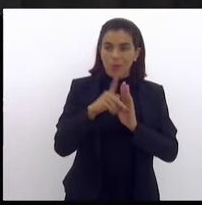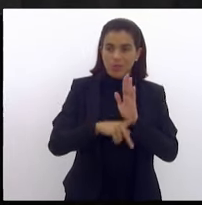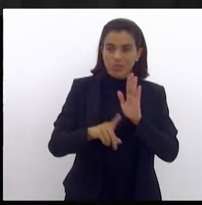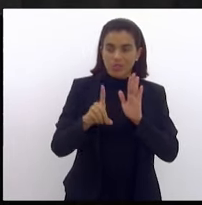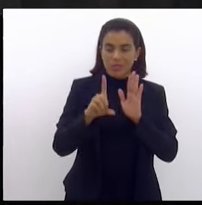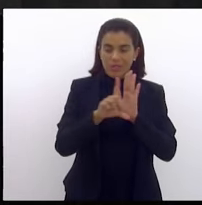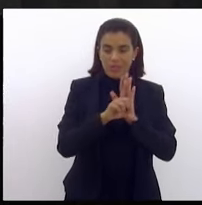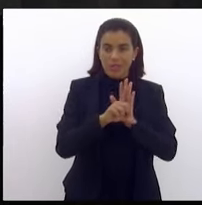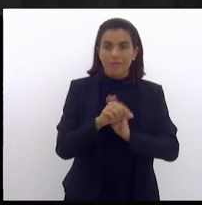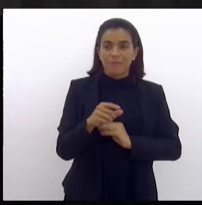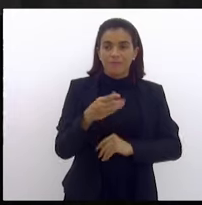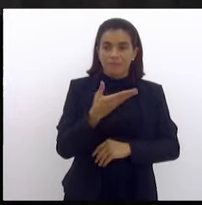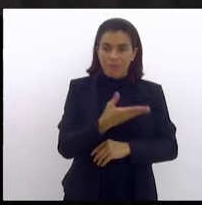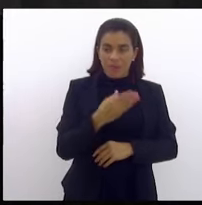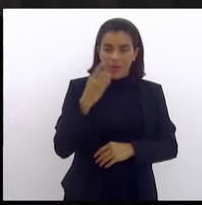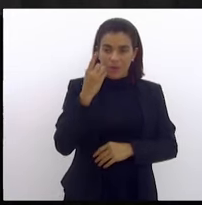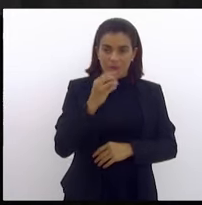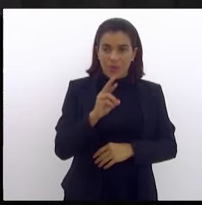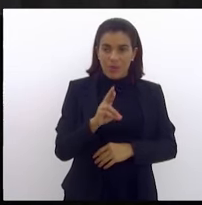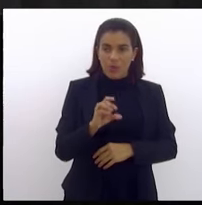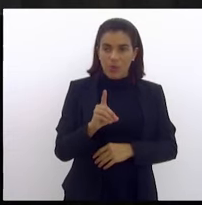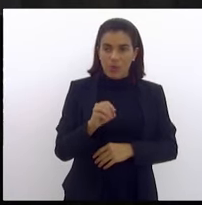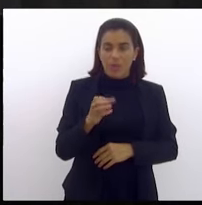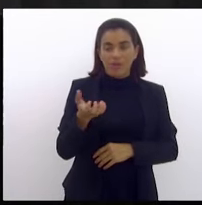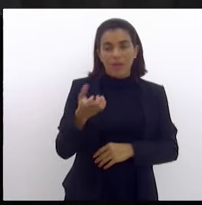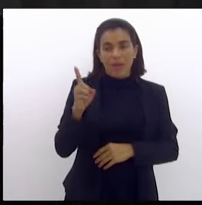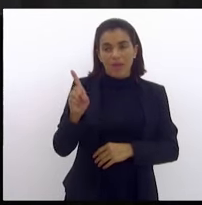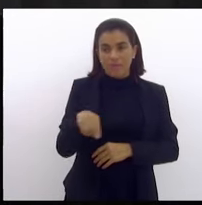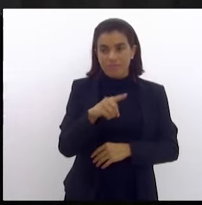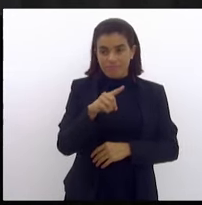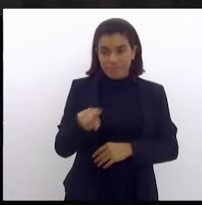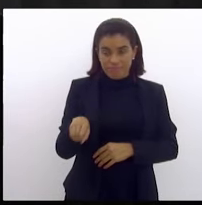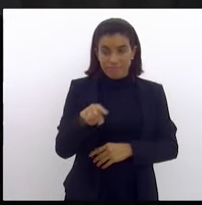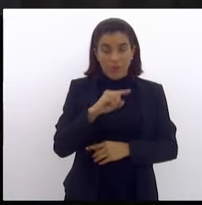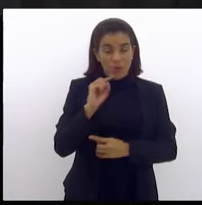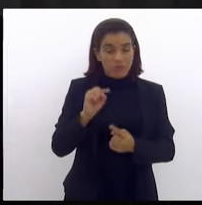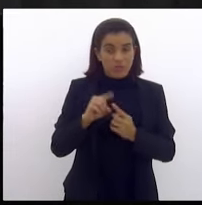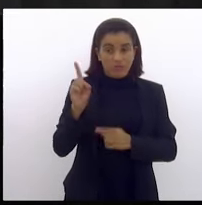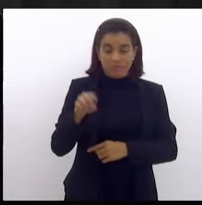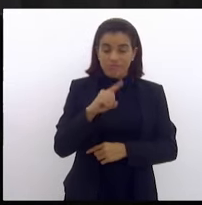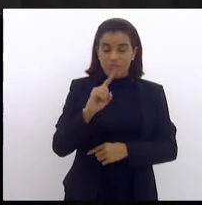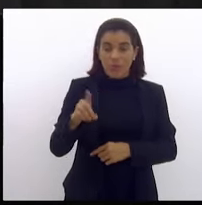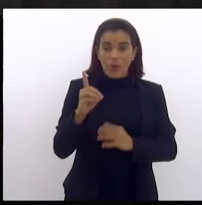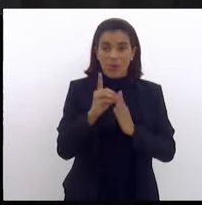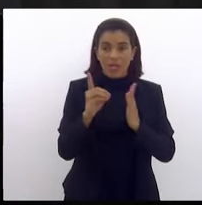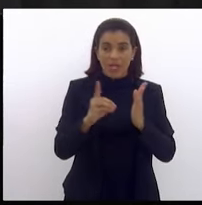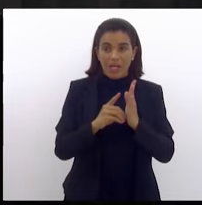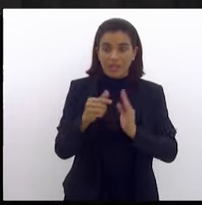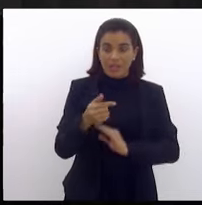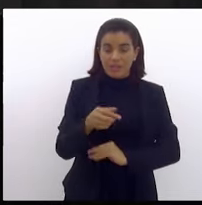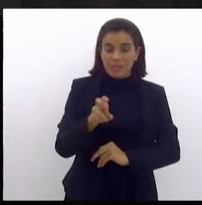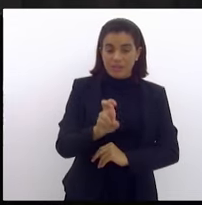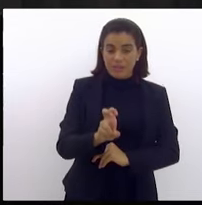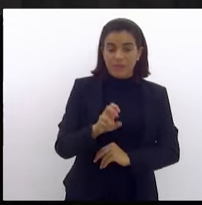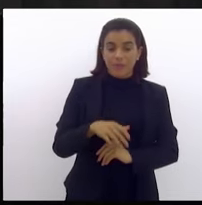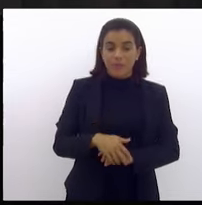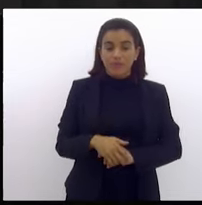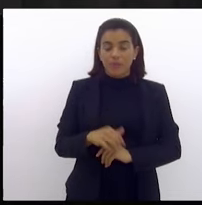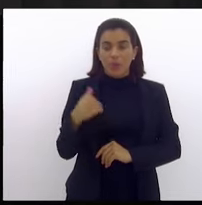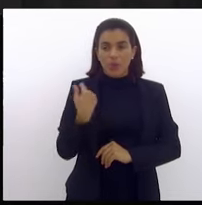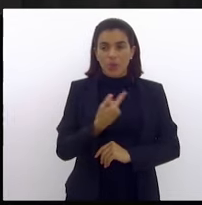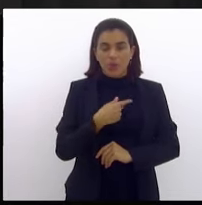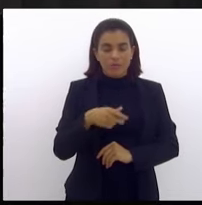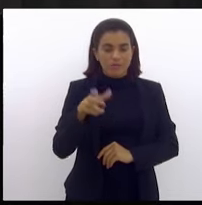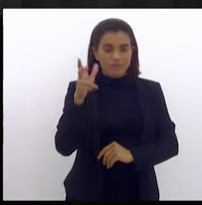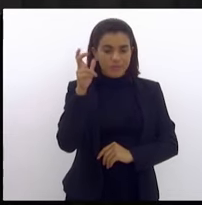autoria do deputado Rodrigo Amorim, que queria revogar, né, pretende revogar, um decreto 75. Nós ouvimos aqui